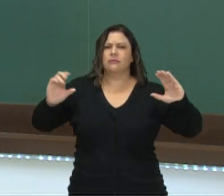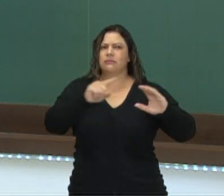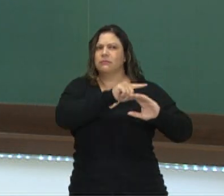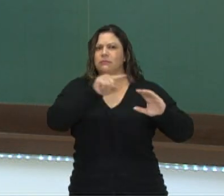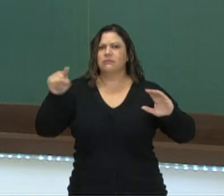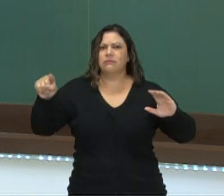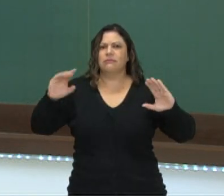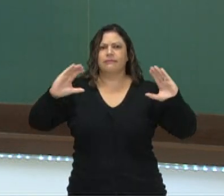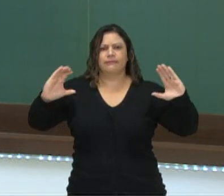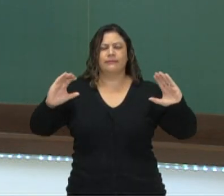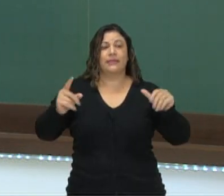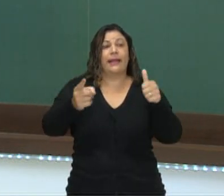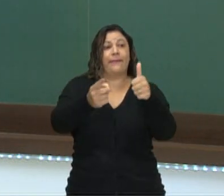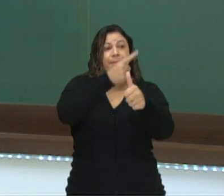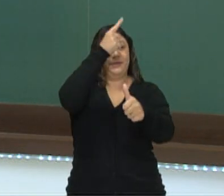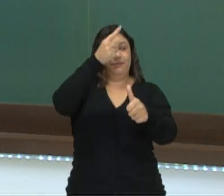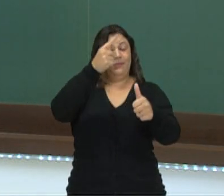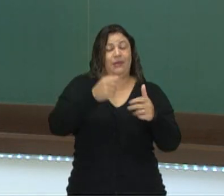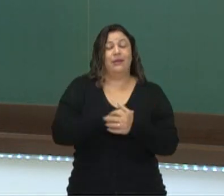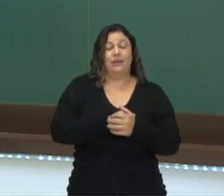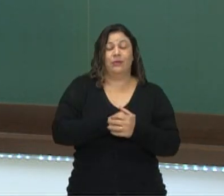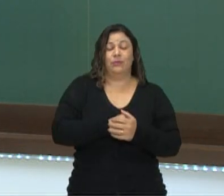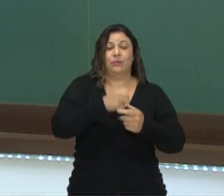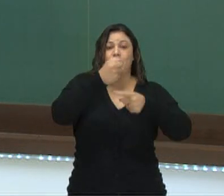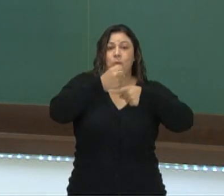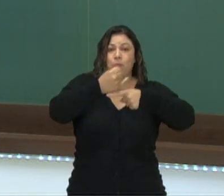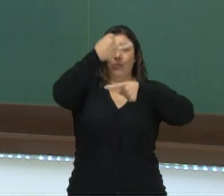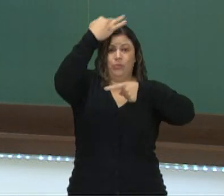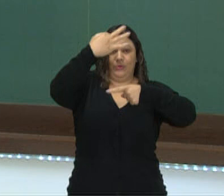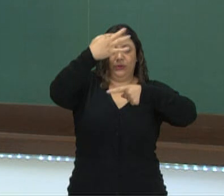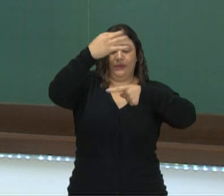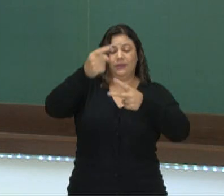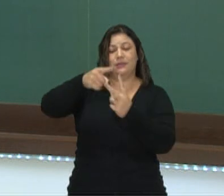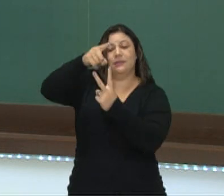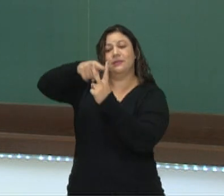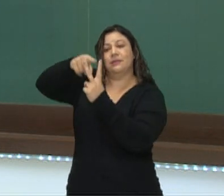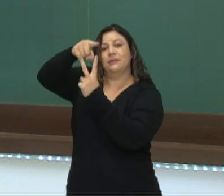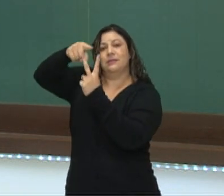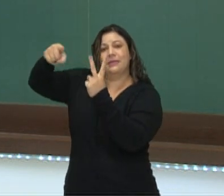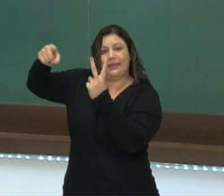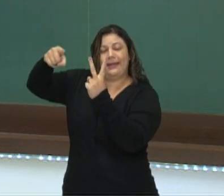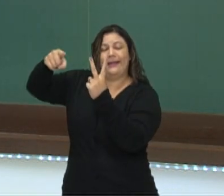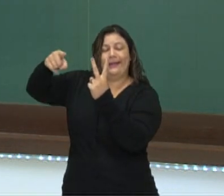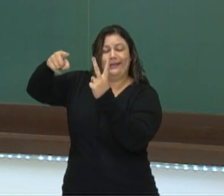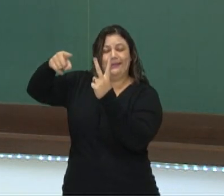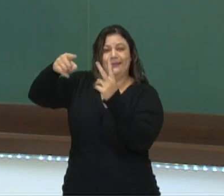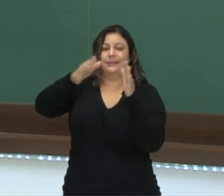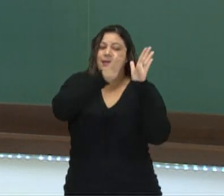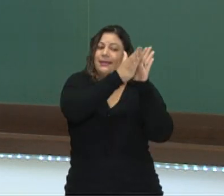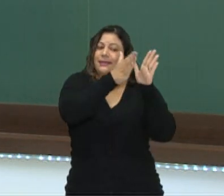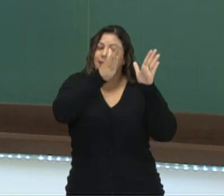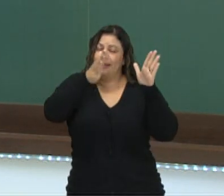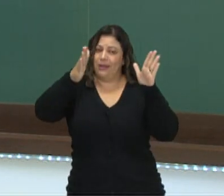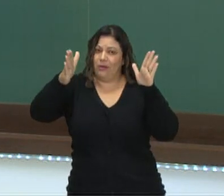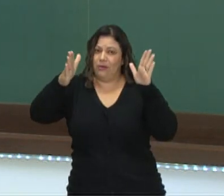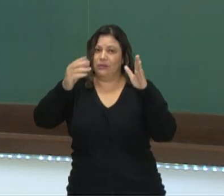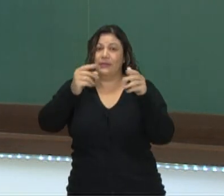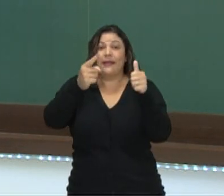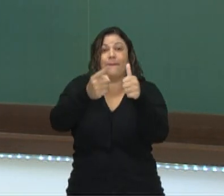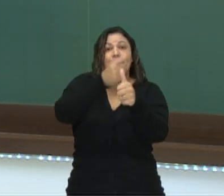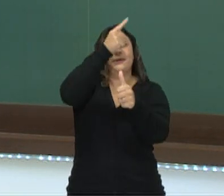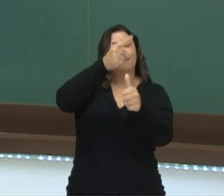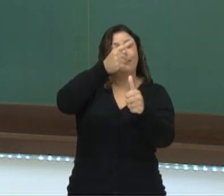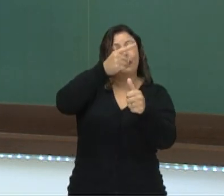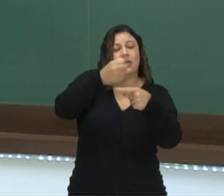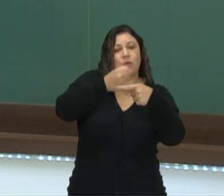Primeiro eu preciso resolver as potenciações e as raízes quadradas na ordem que elas aparecem. Se aparecer primeiro a potência,